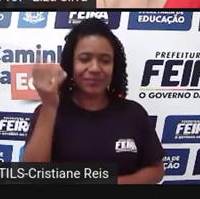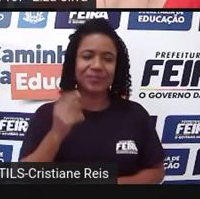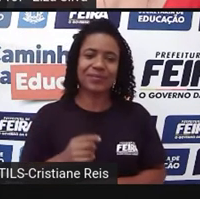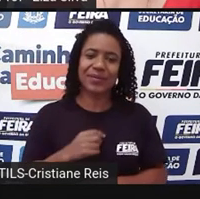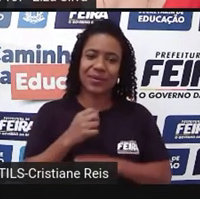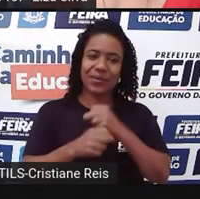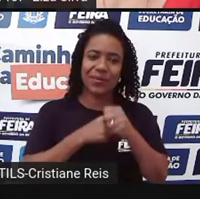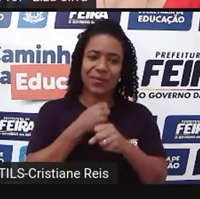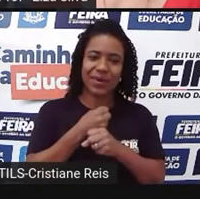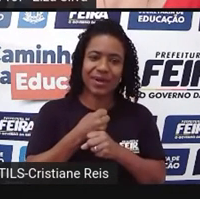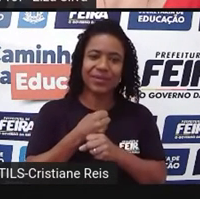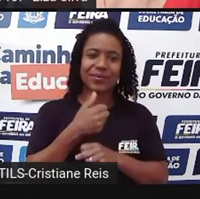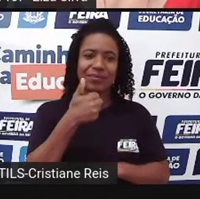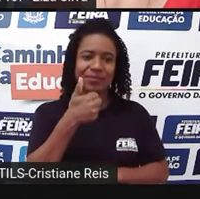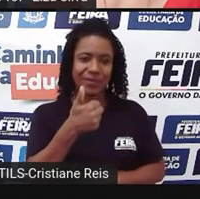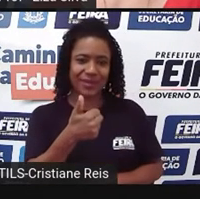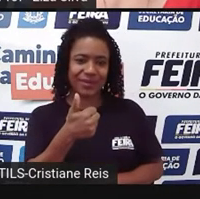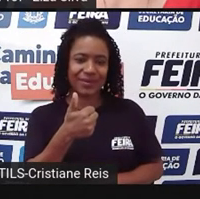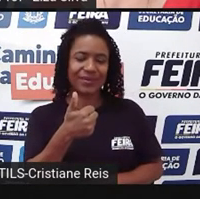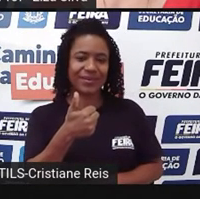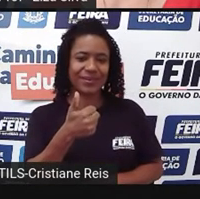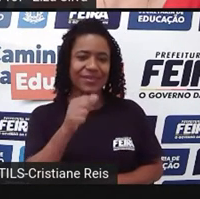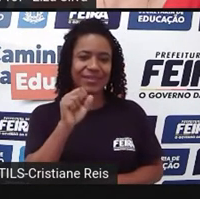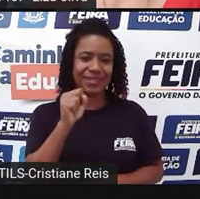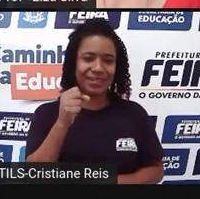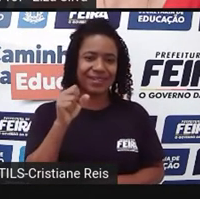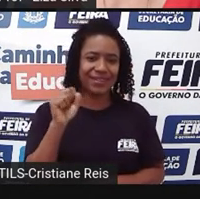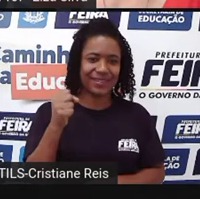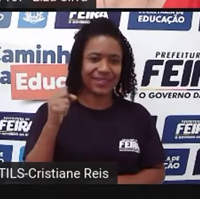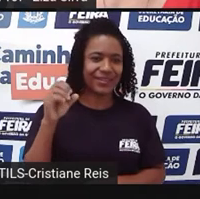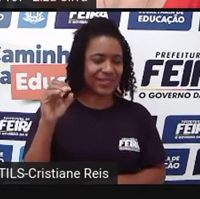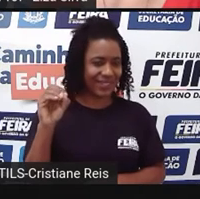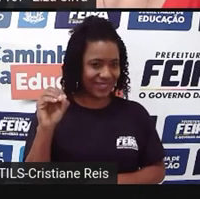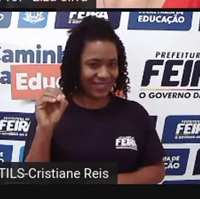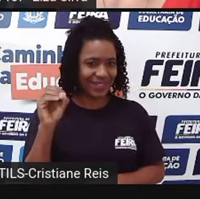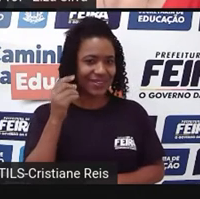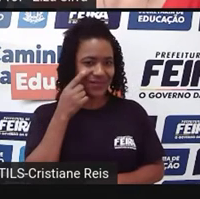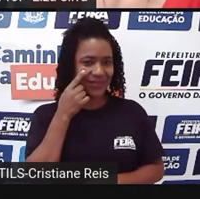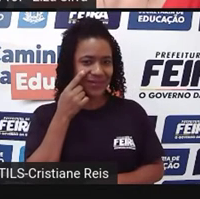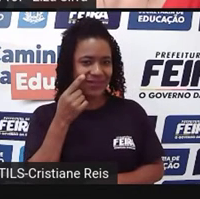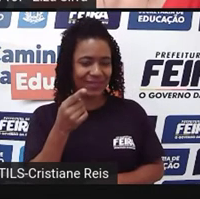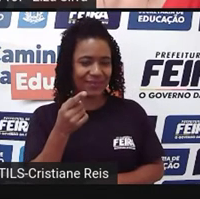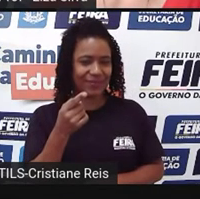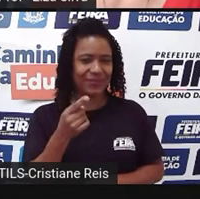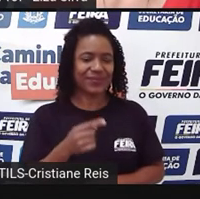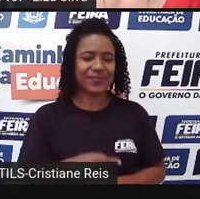beijamos aqui vamos localizar o ano certinho